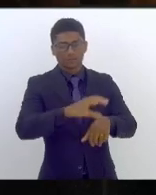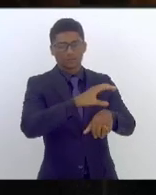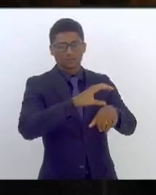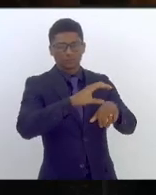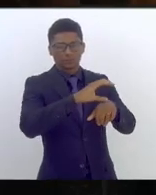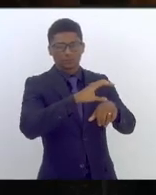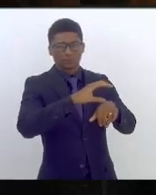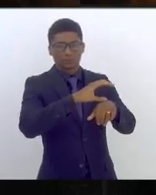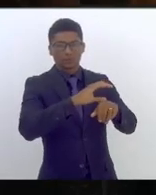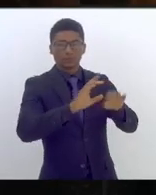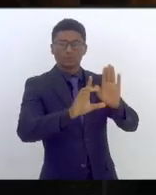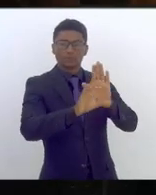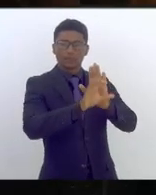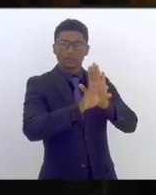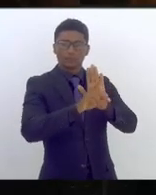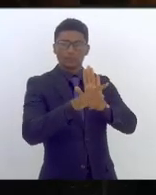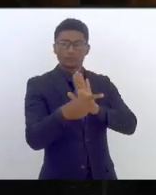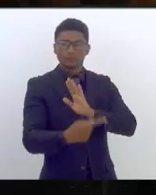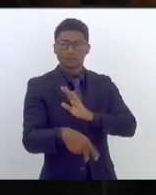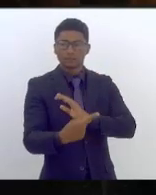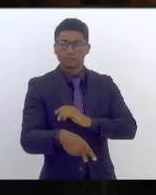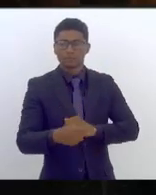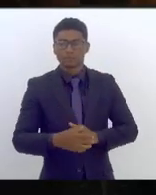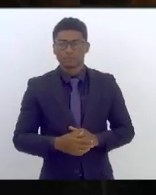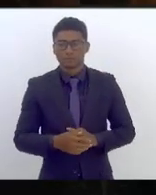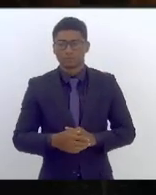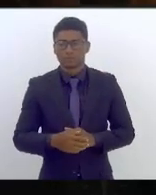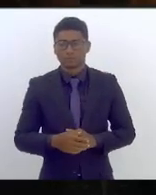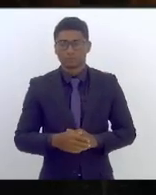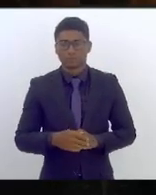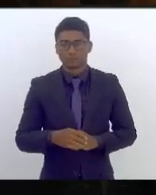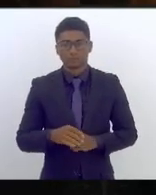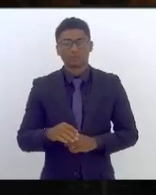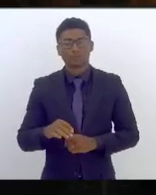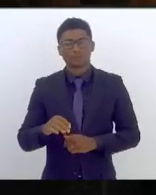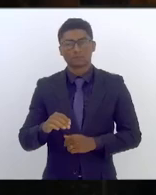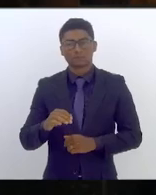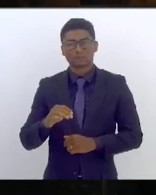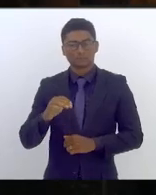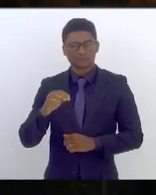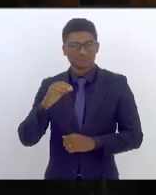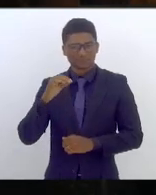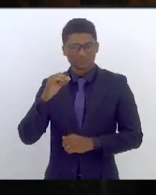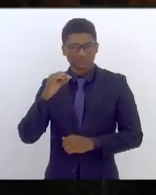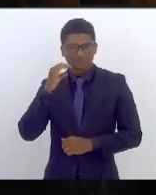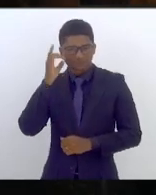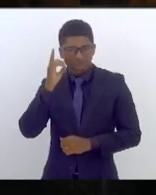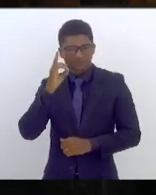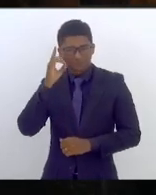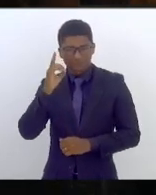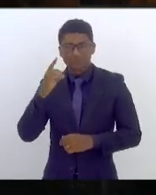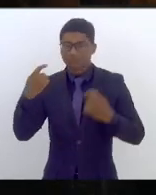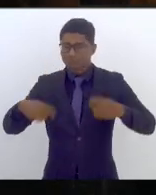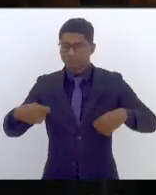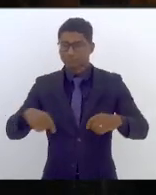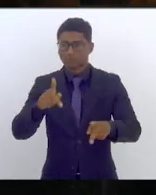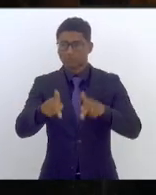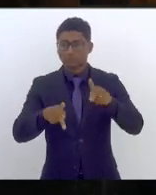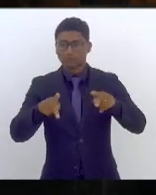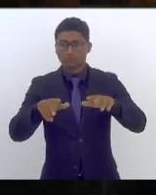oriundas do Parlamento democraticamente eleito que deve trabalhar pelo interesse público